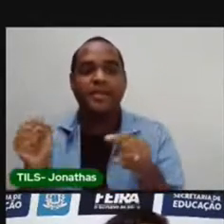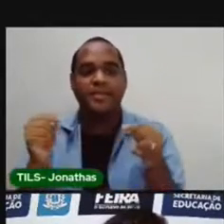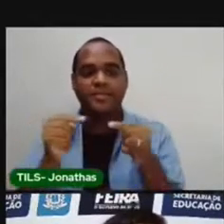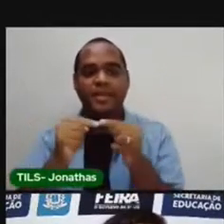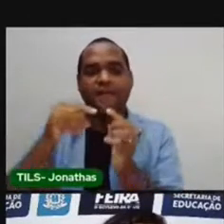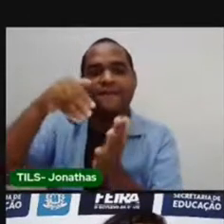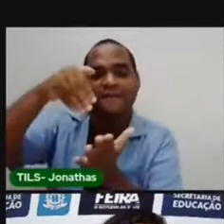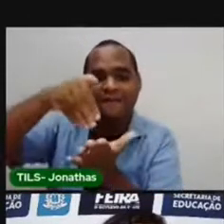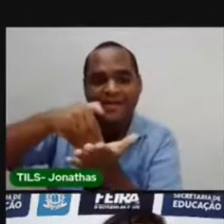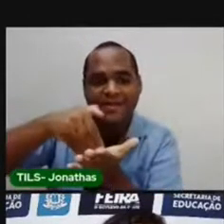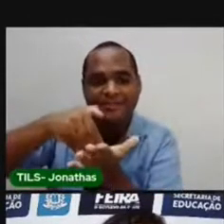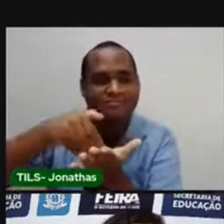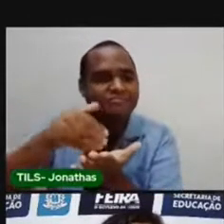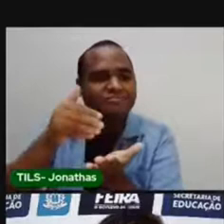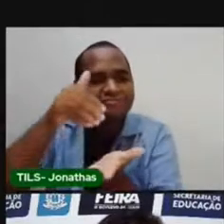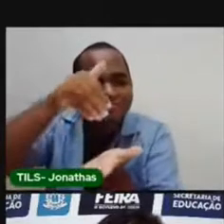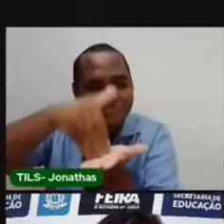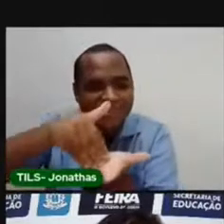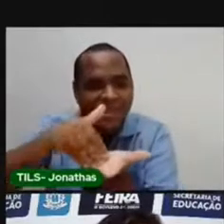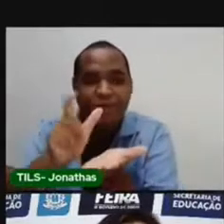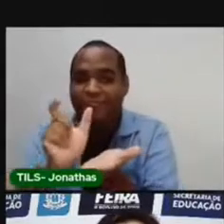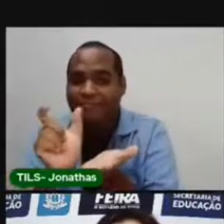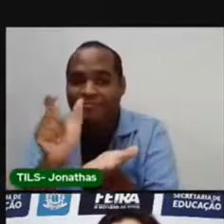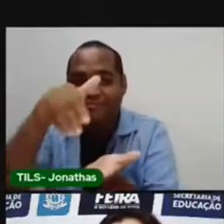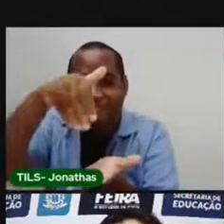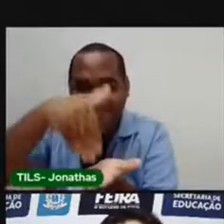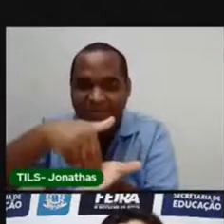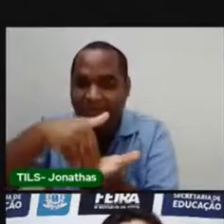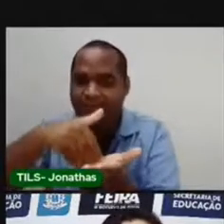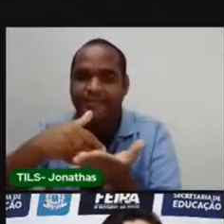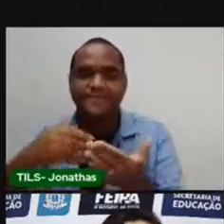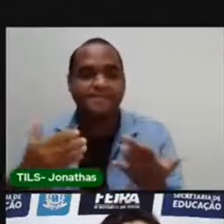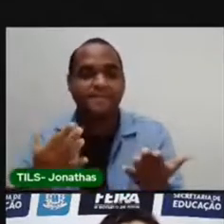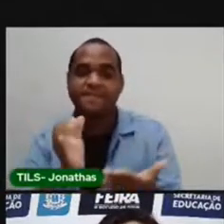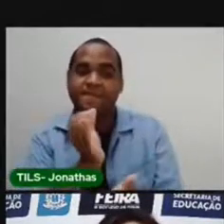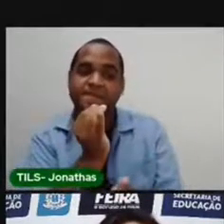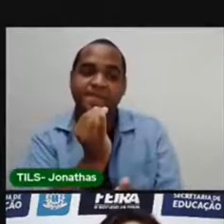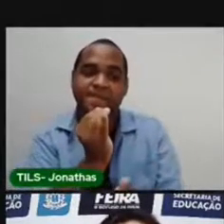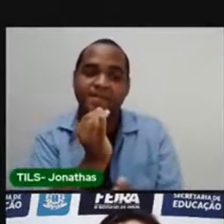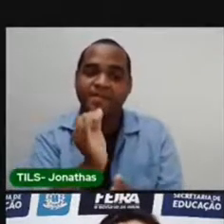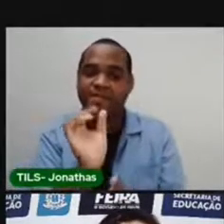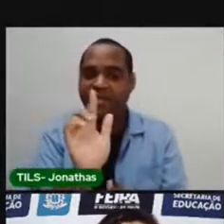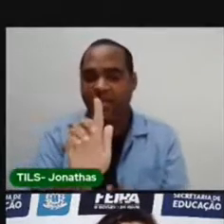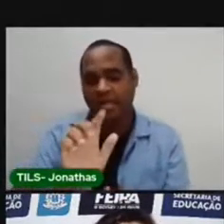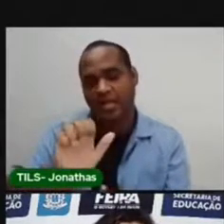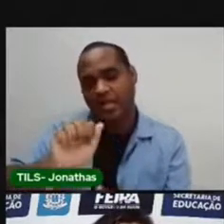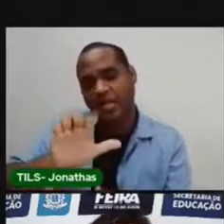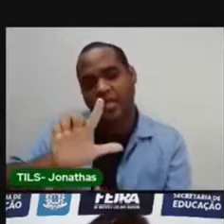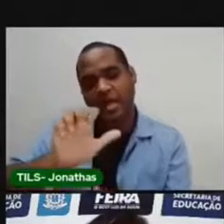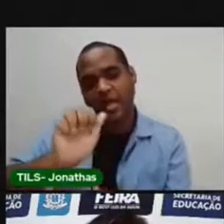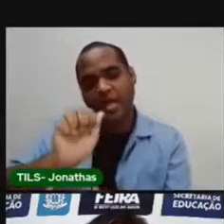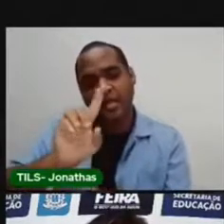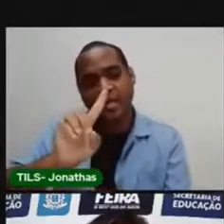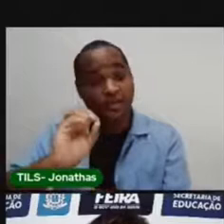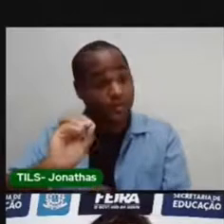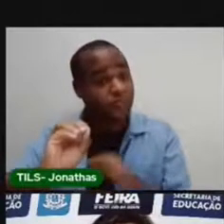mesma terminação. Entendeu? Olha só a palavra